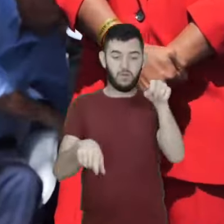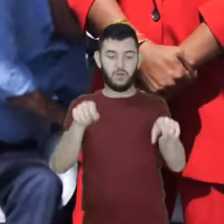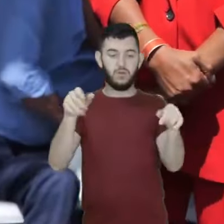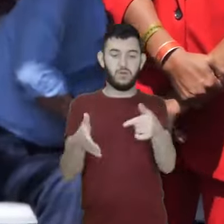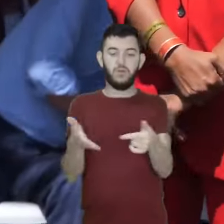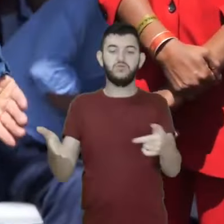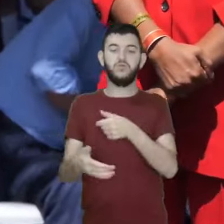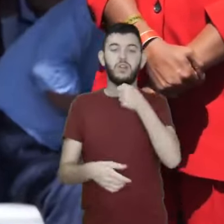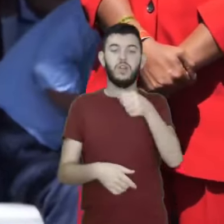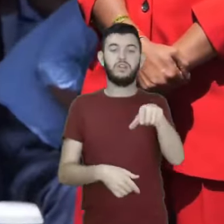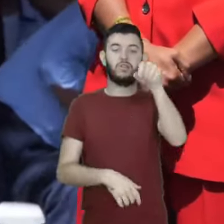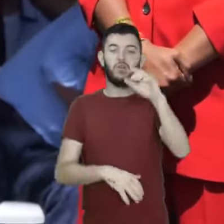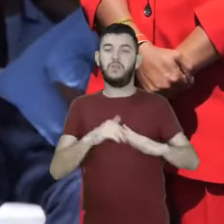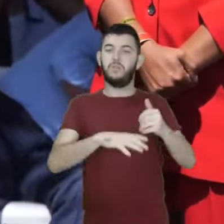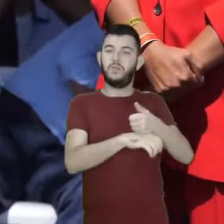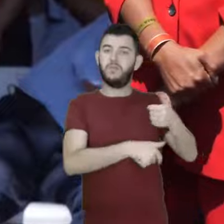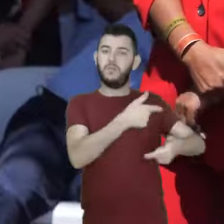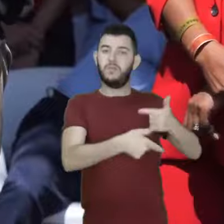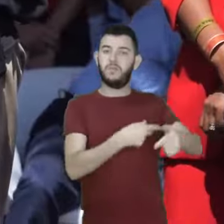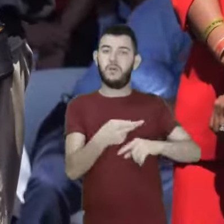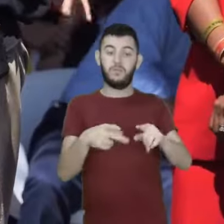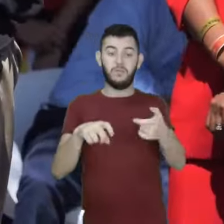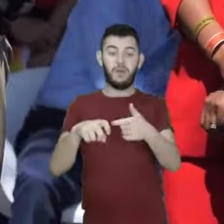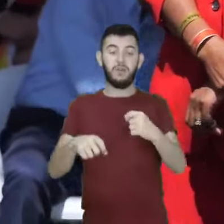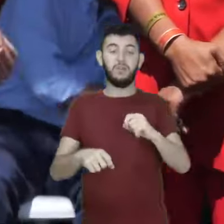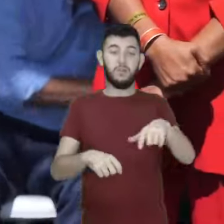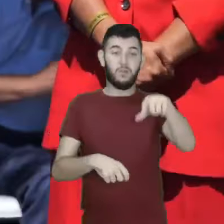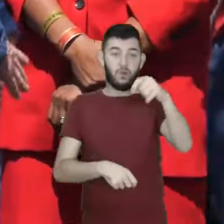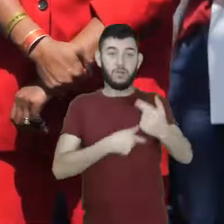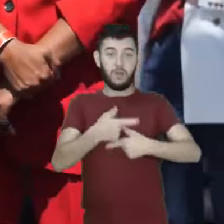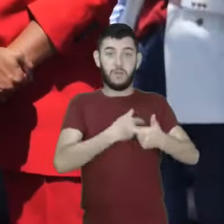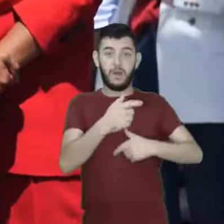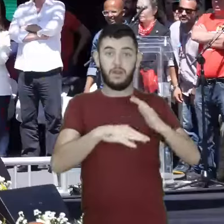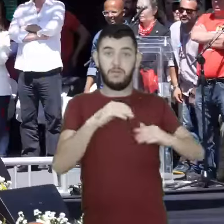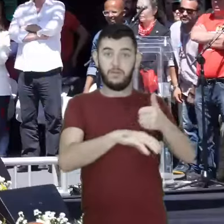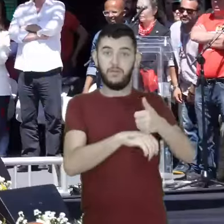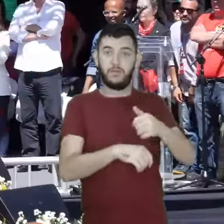um médico escolhe ser médico. O Décio escolheu ser advogado, você escolheu o que, Bia?